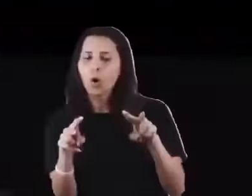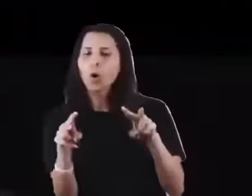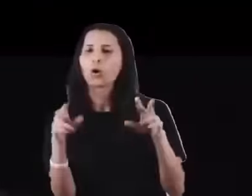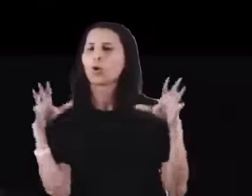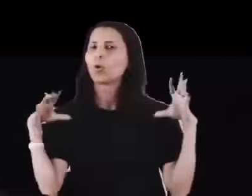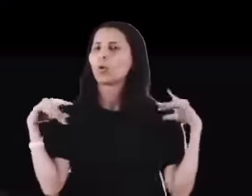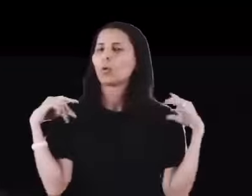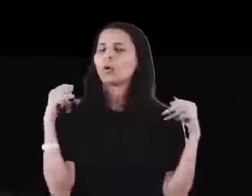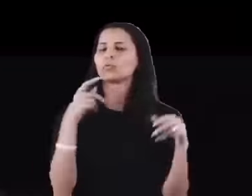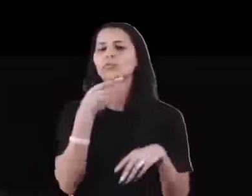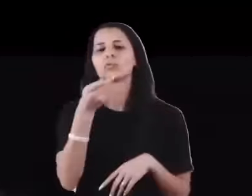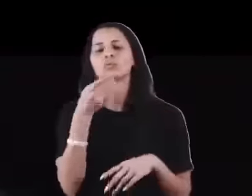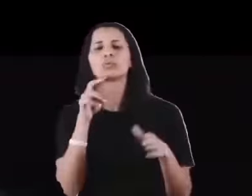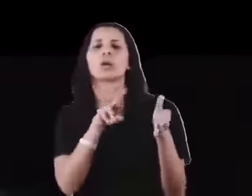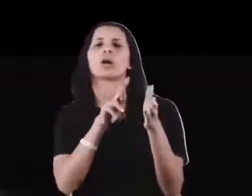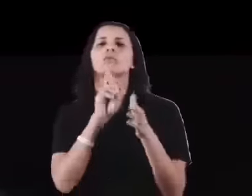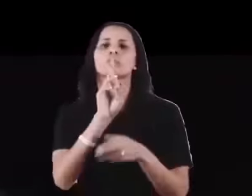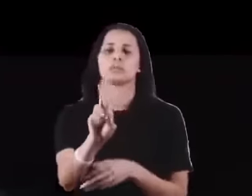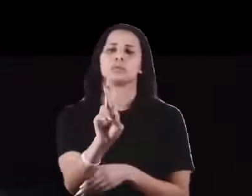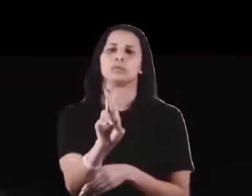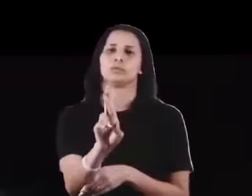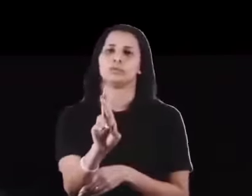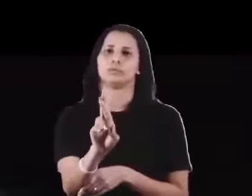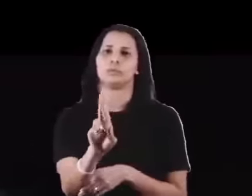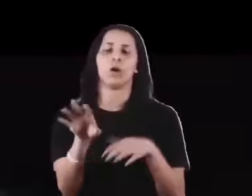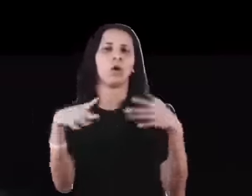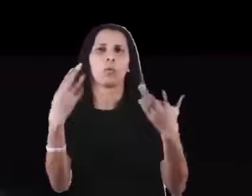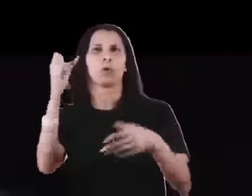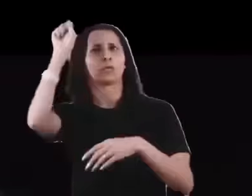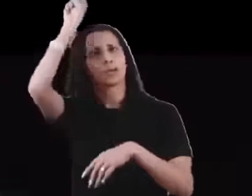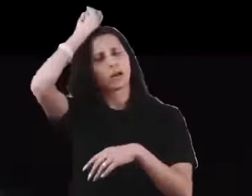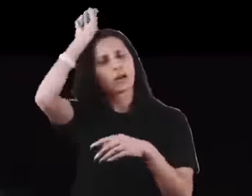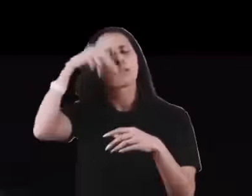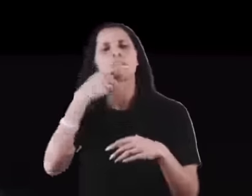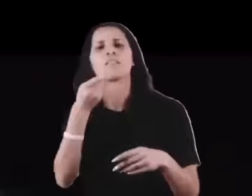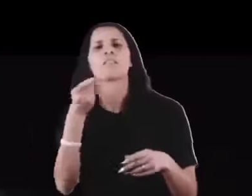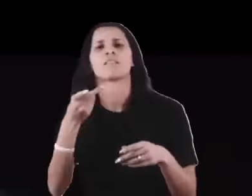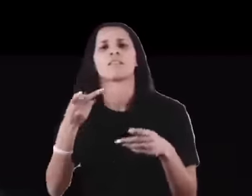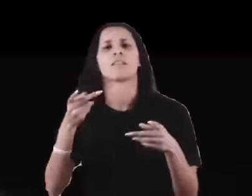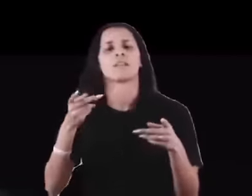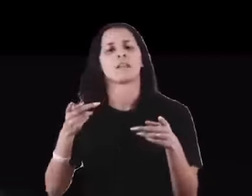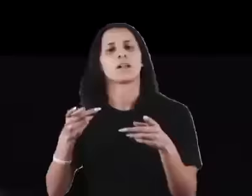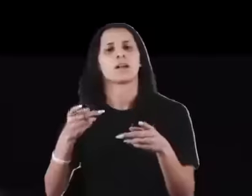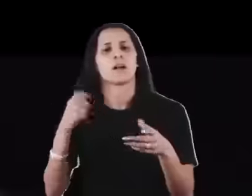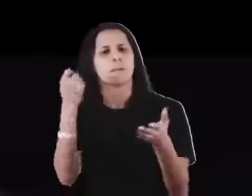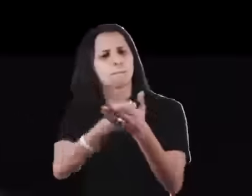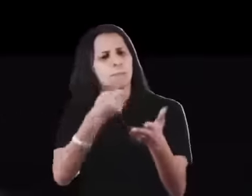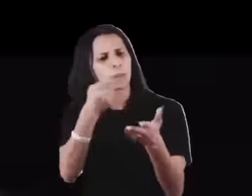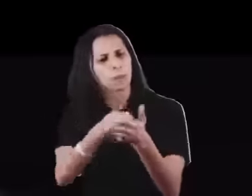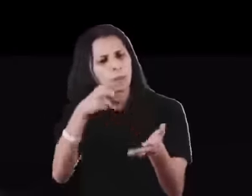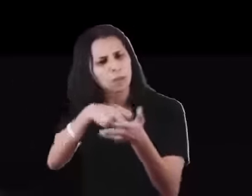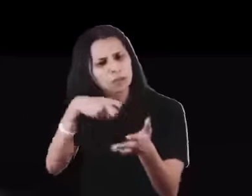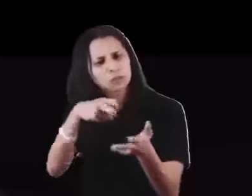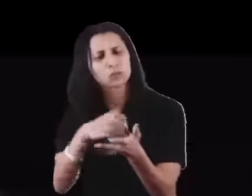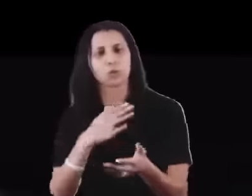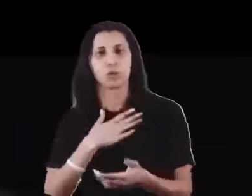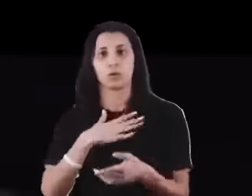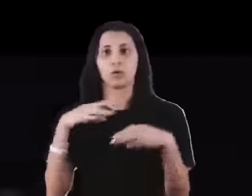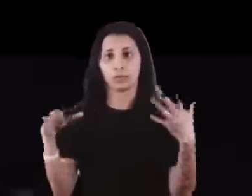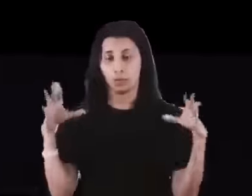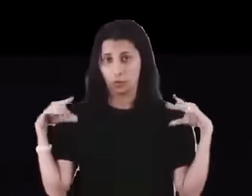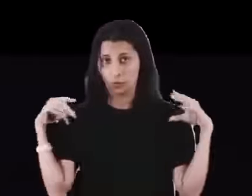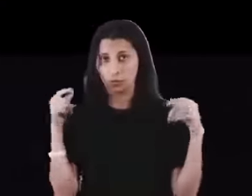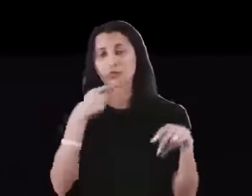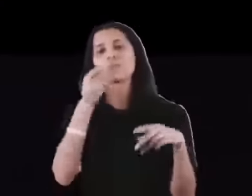réplica quando a Gabi diz que está fugindo de Sara que maltratou Que pose ou ela ele da Vult eu